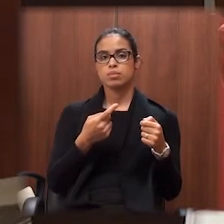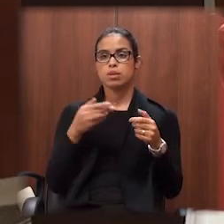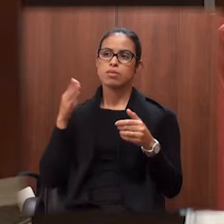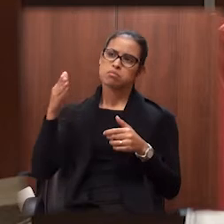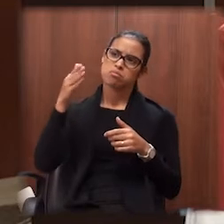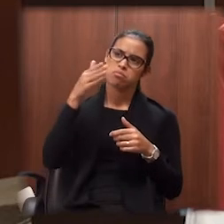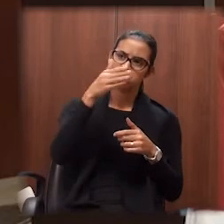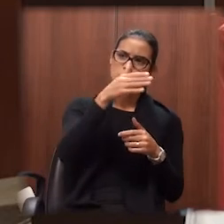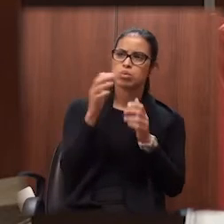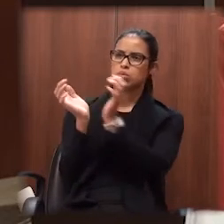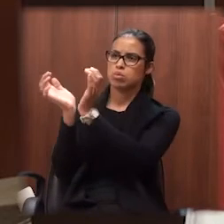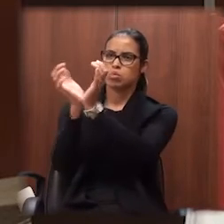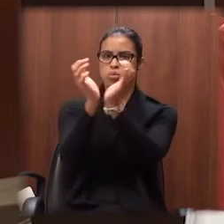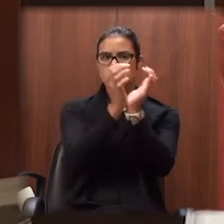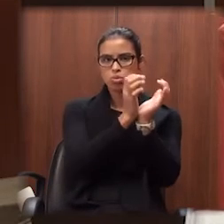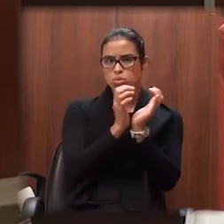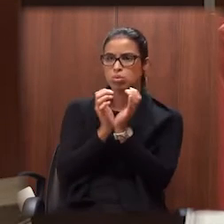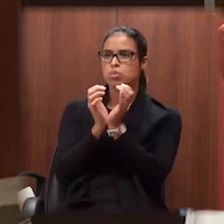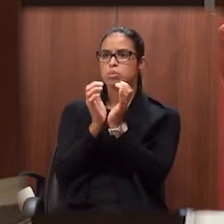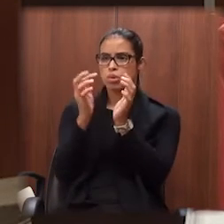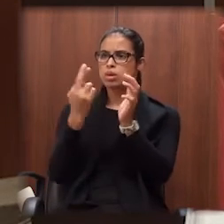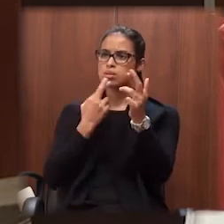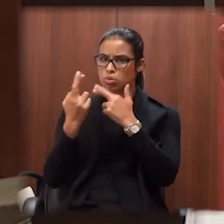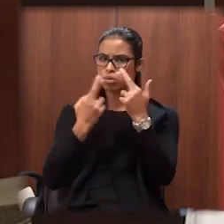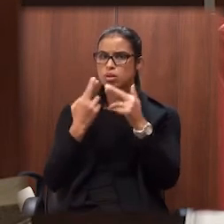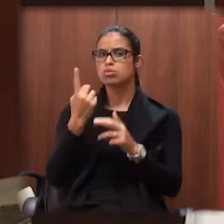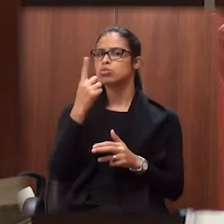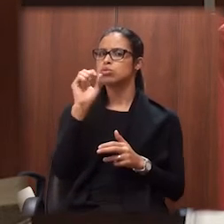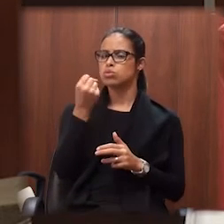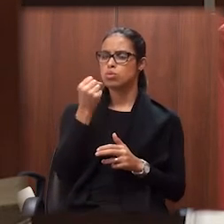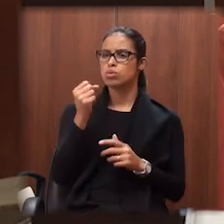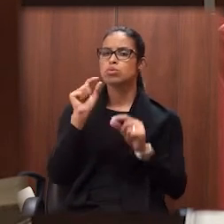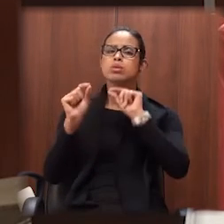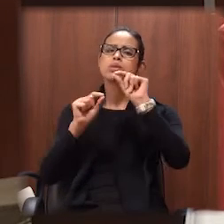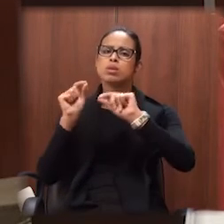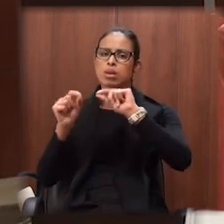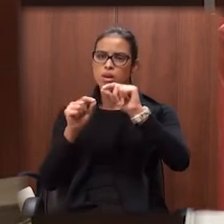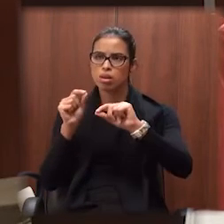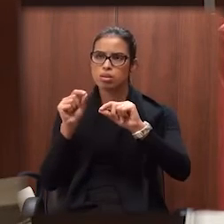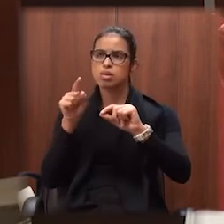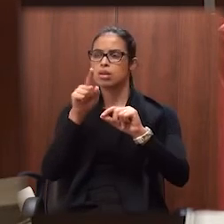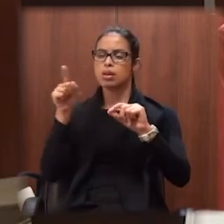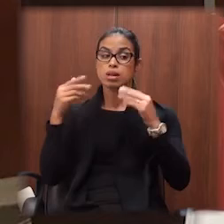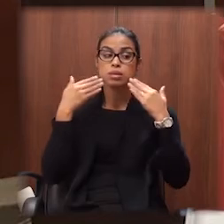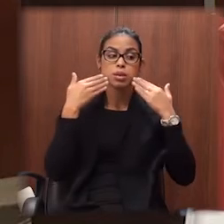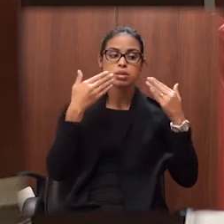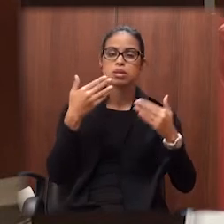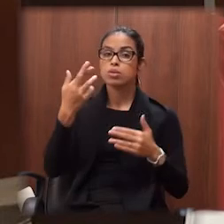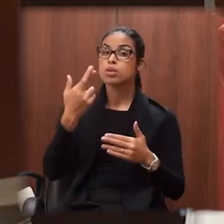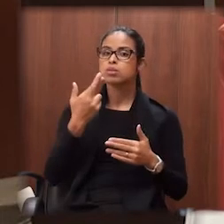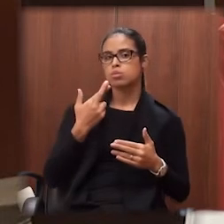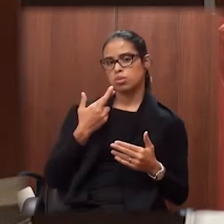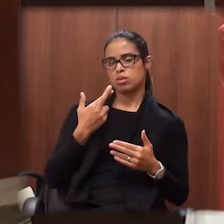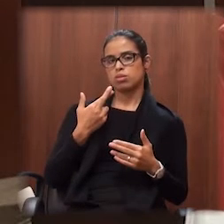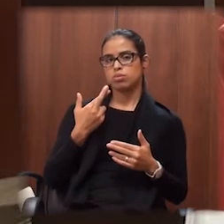18 as entidades que mais apareceram e que responderam de alguma